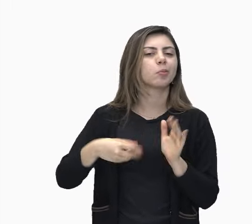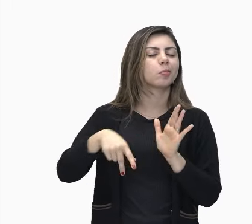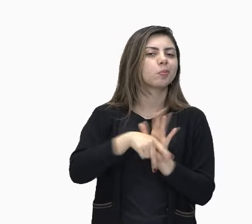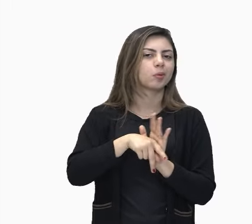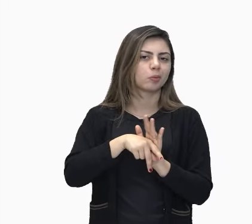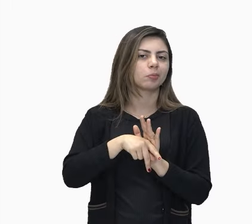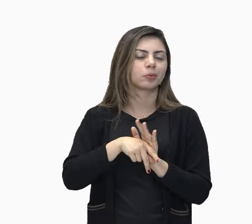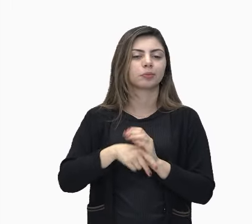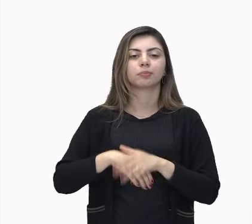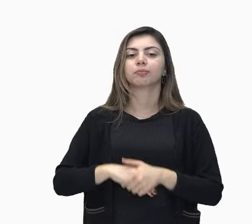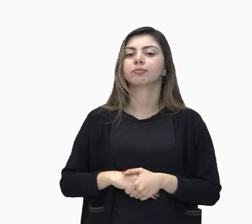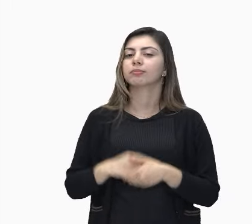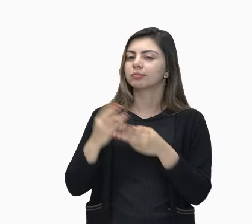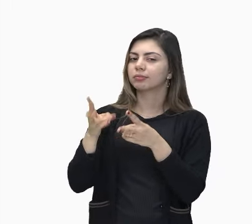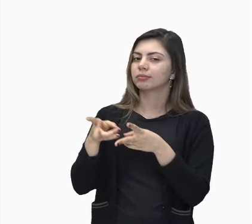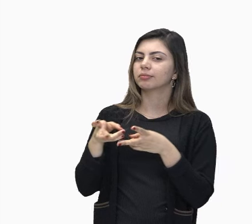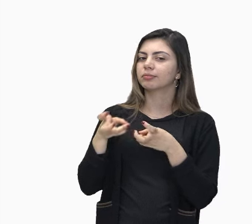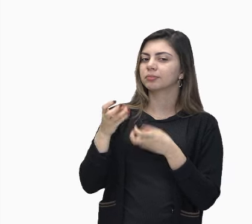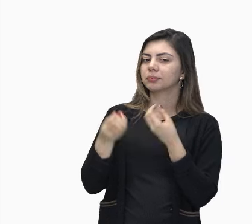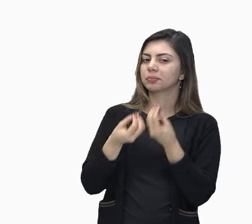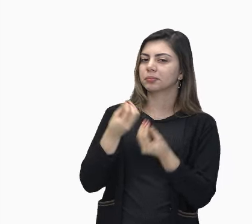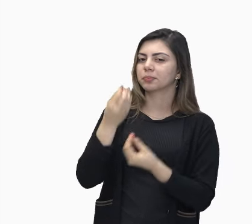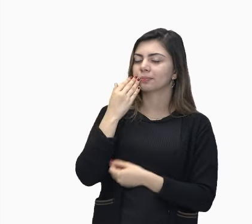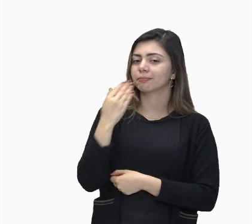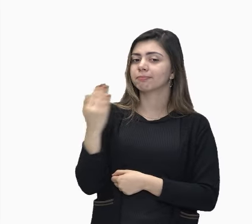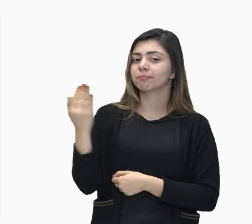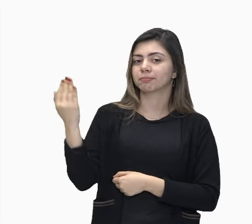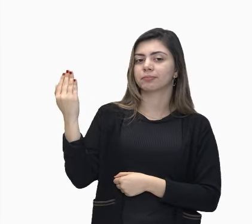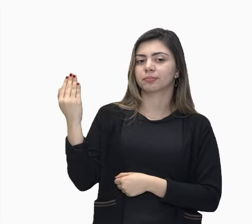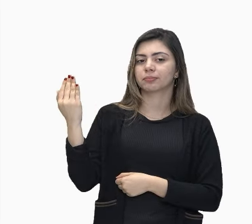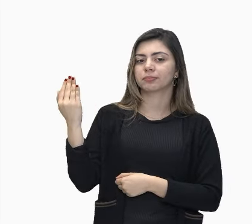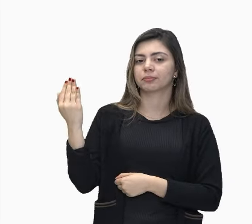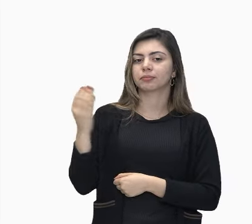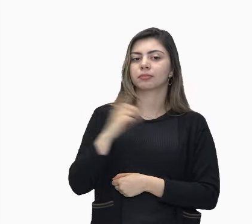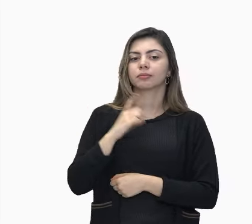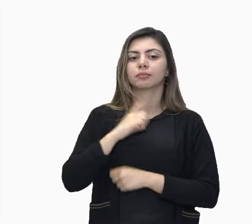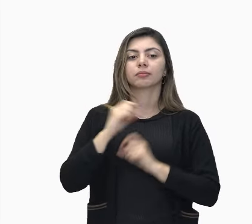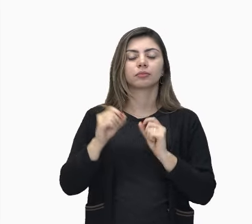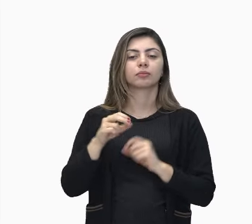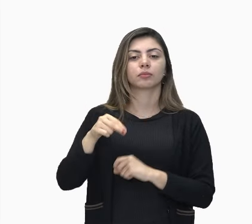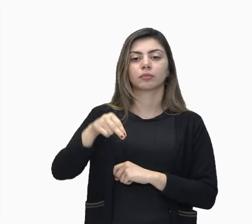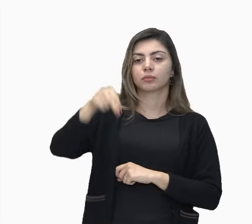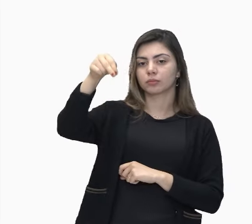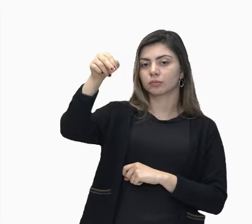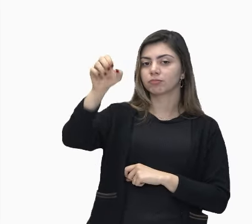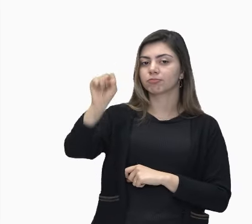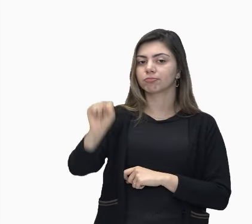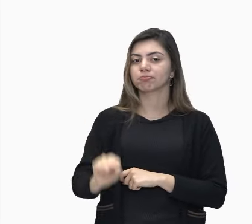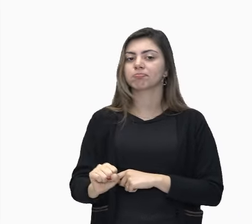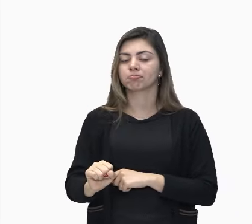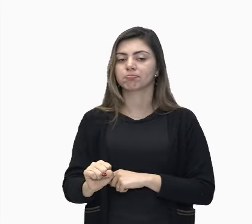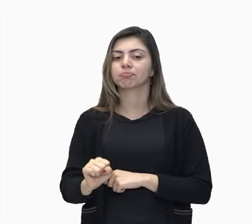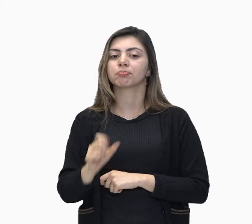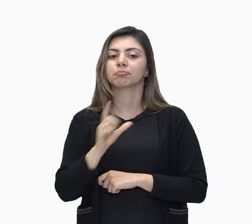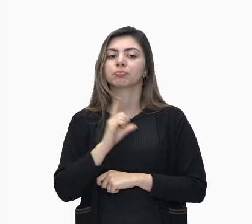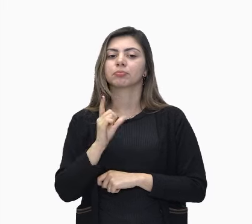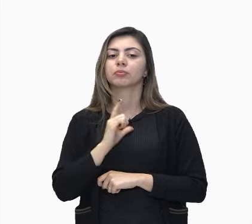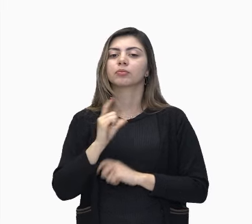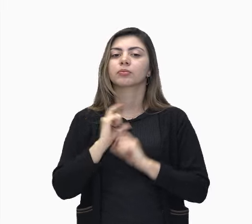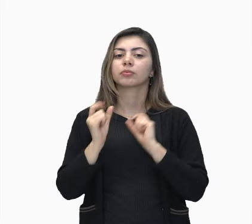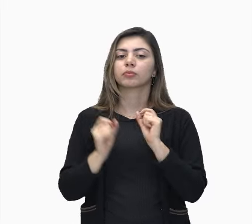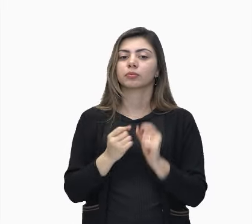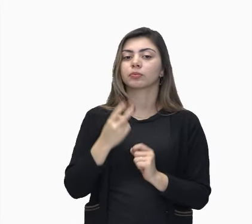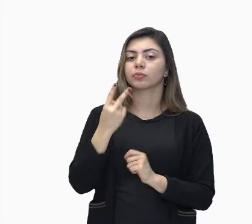gente observa que vai ser atravessado de norte a sul por duas